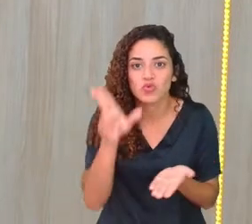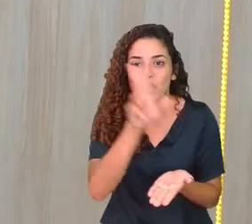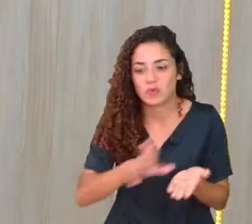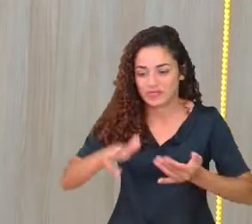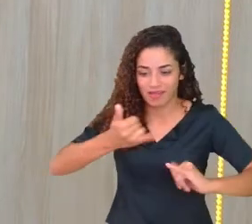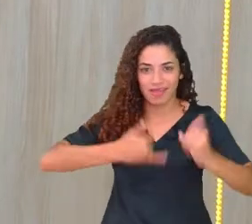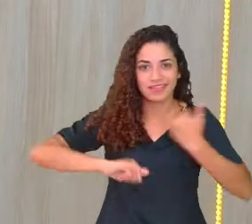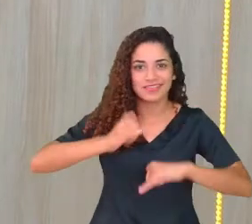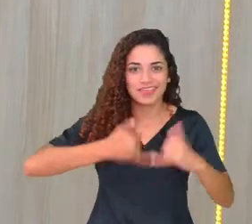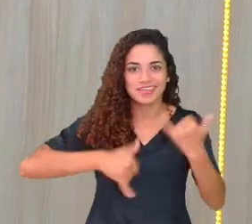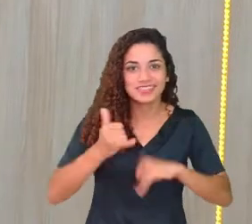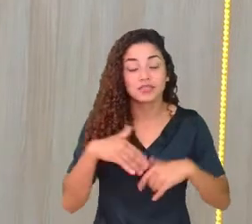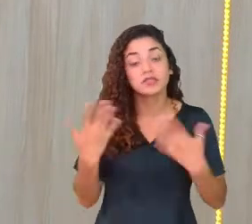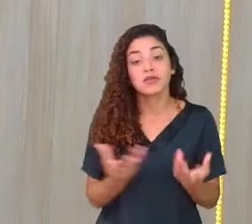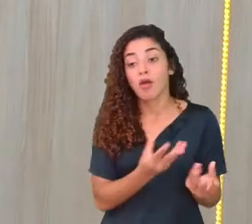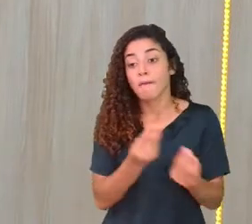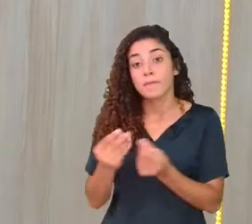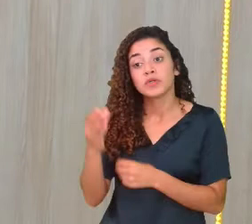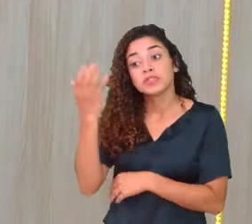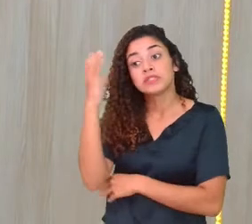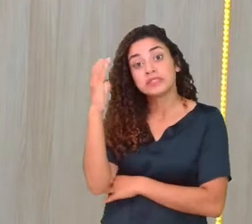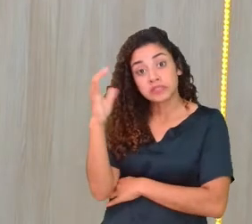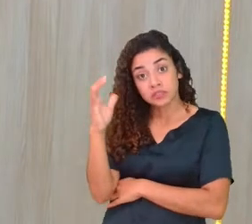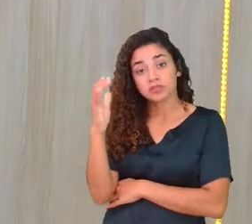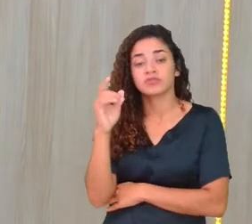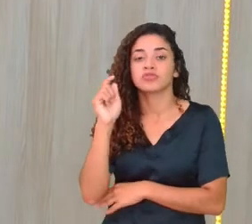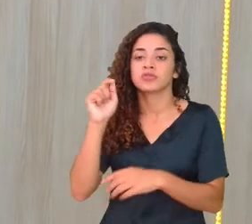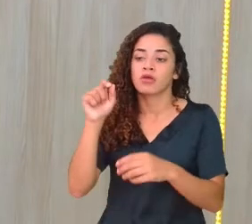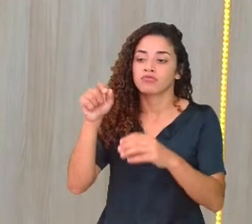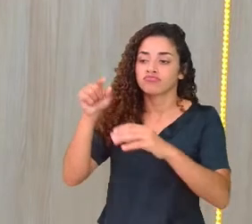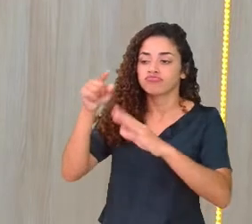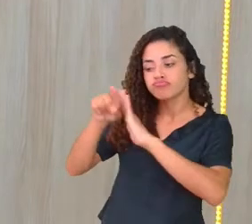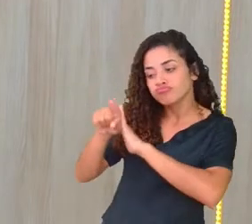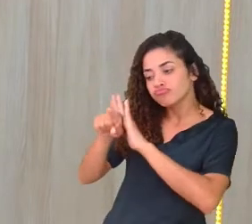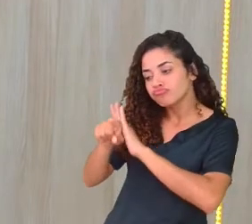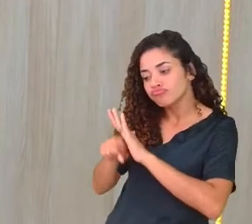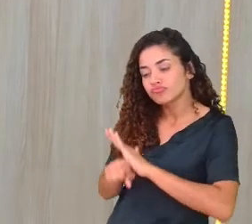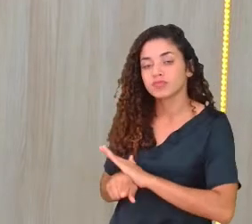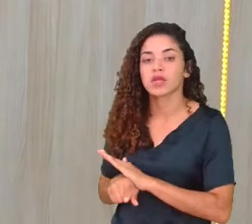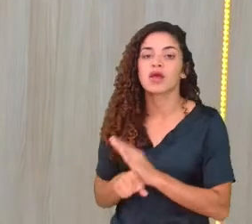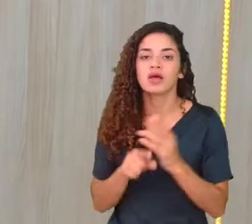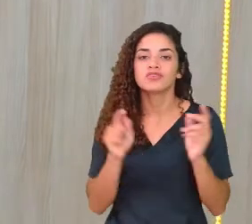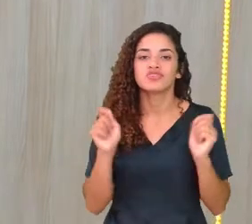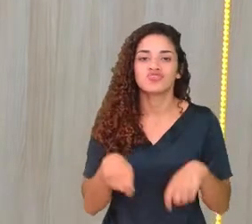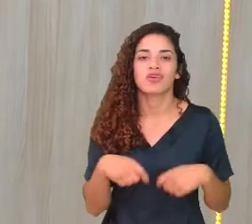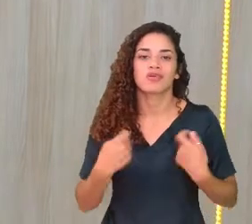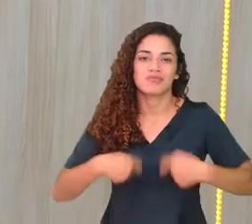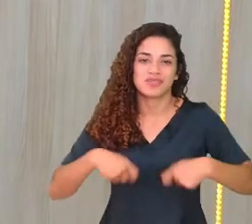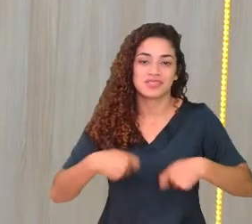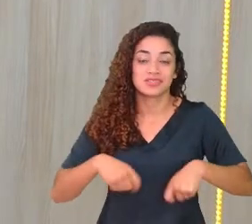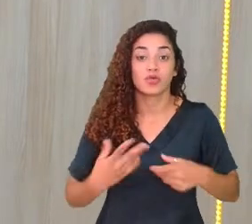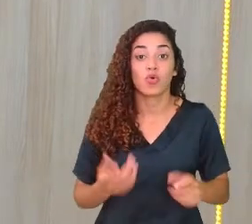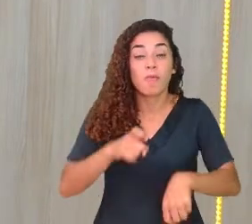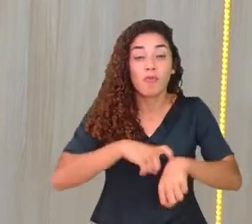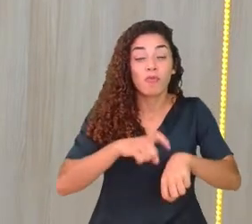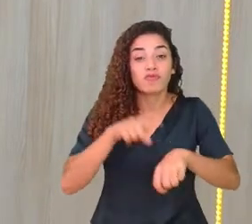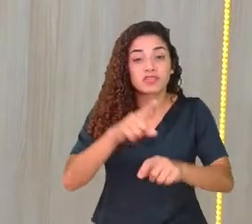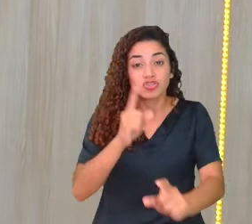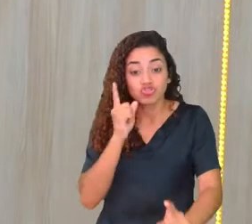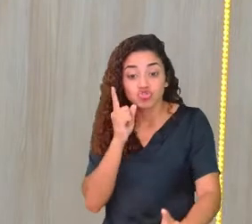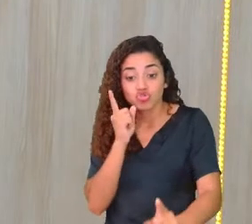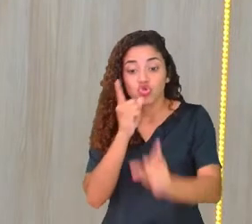muitos cientistas, eles já tiveram aquela necessidade. E aquilo que a gente diz, quando você descobre alguma coisa,